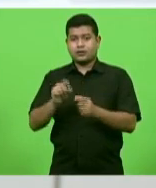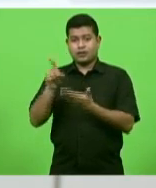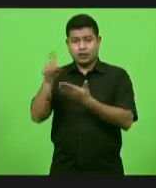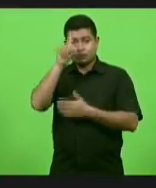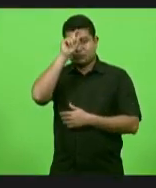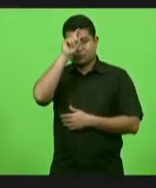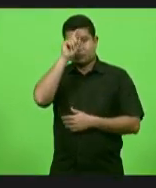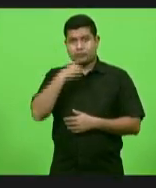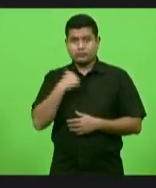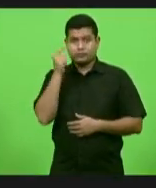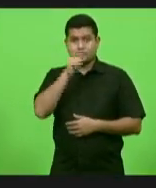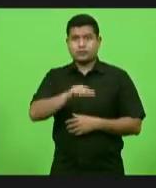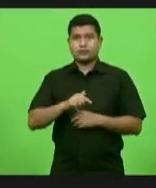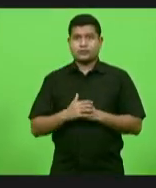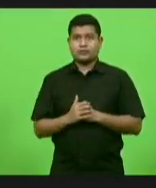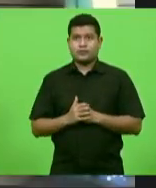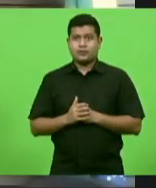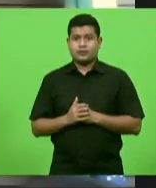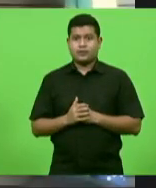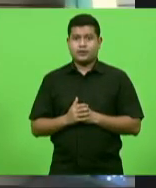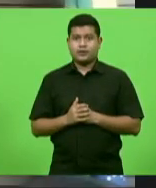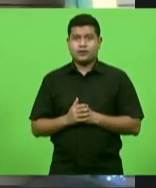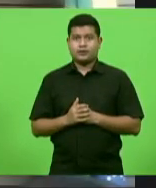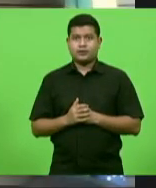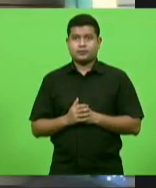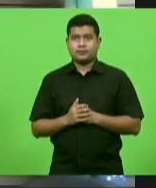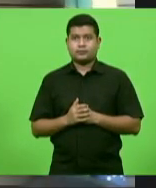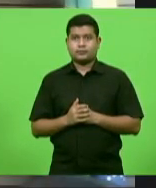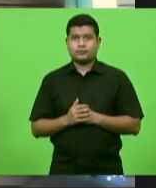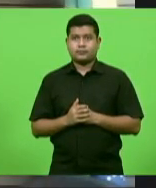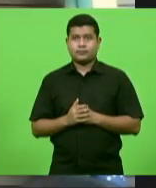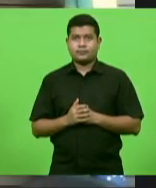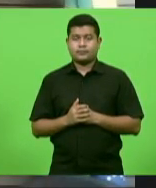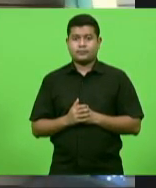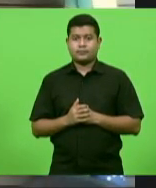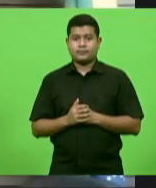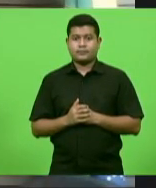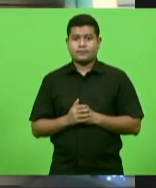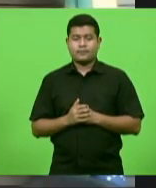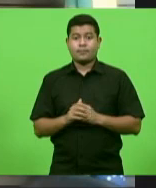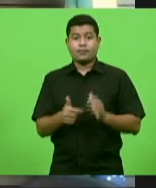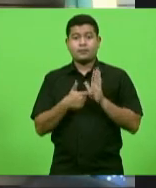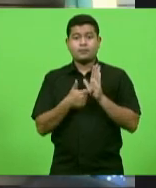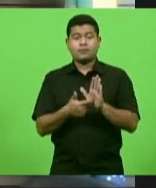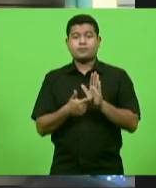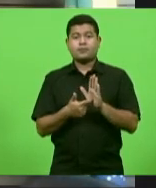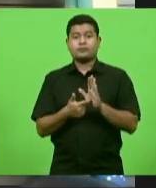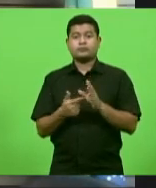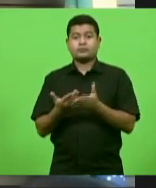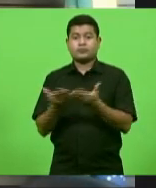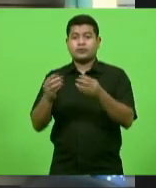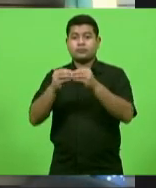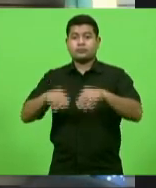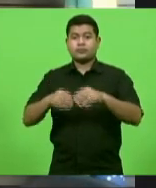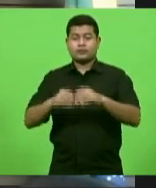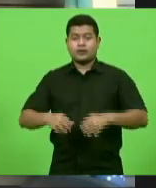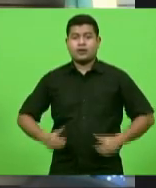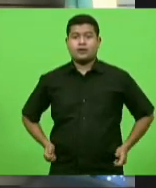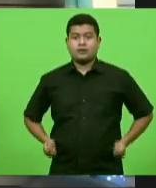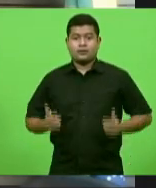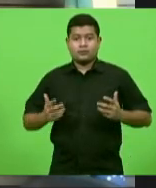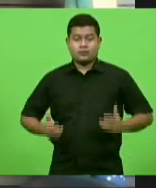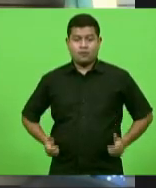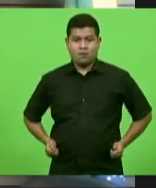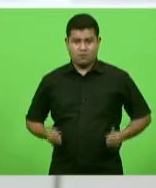Catarina aquilo a ponta demais que os danos aos cofres públicos